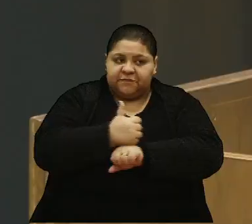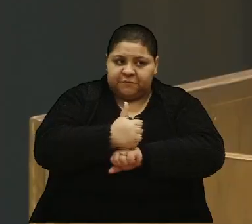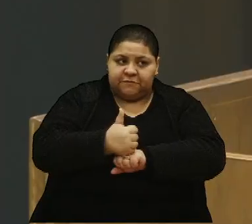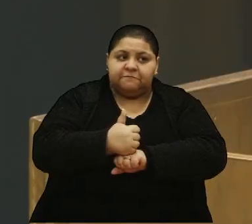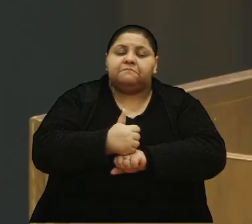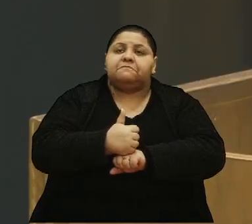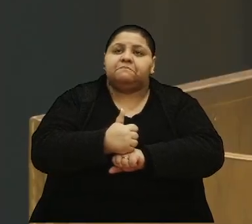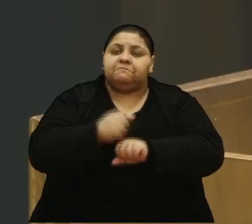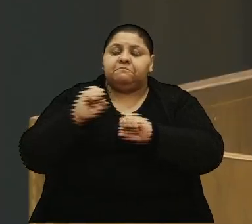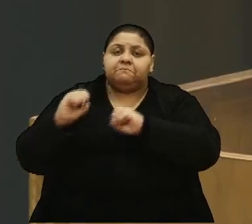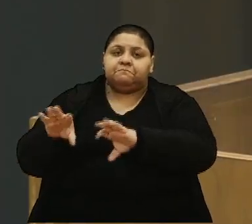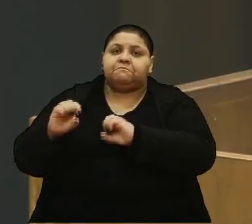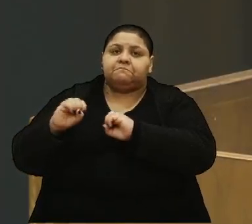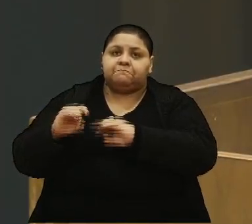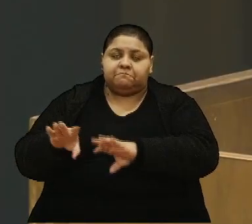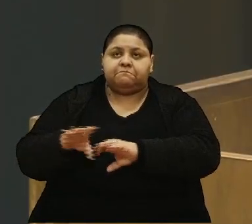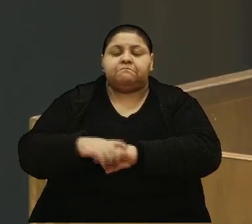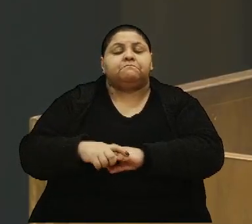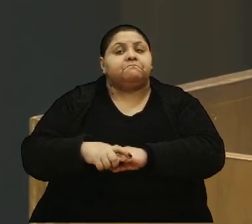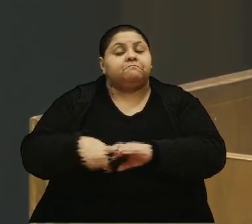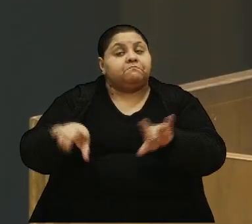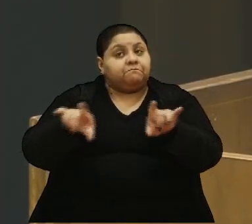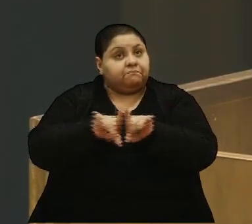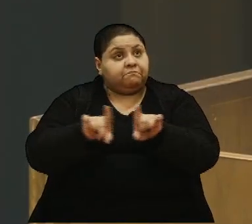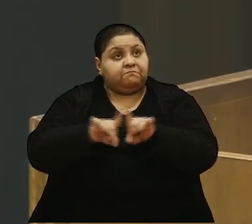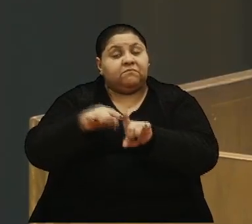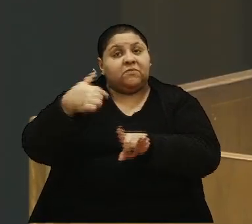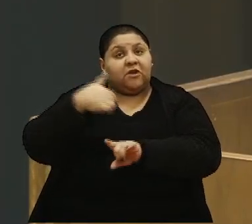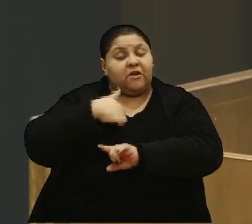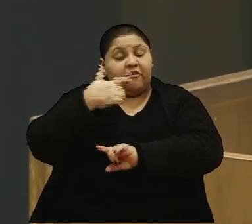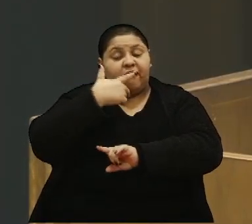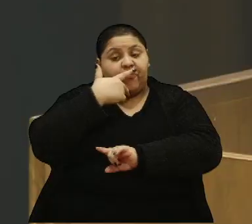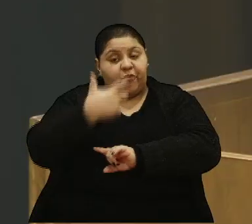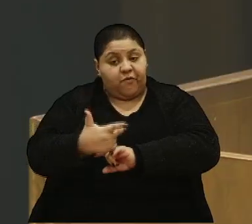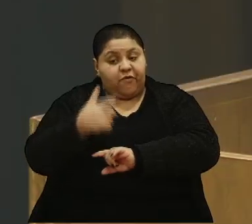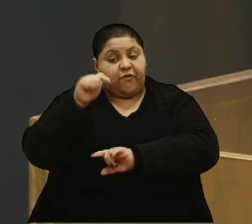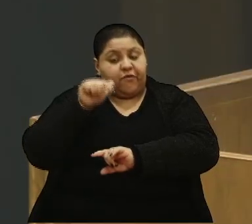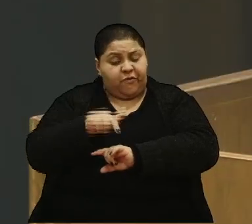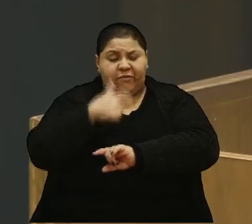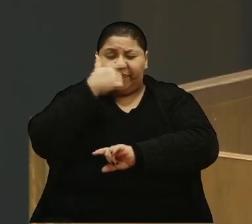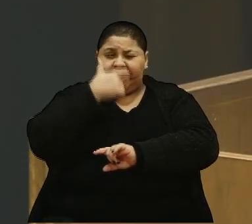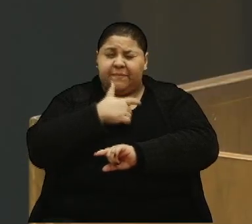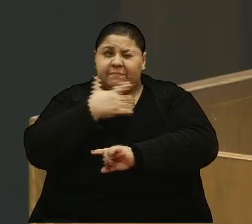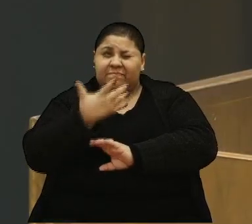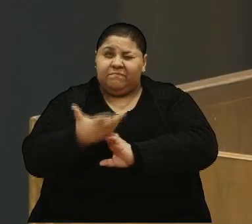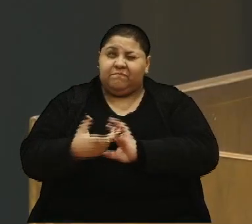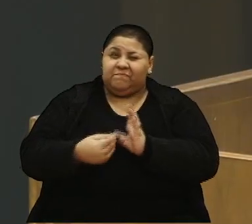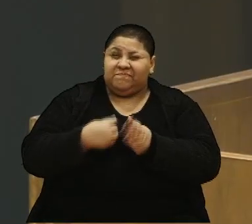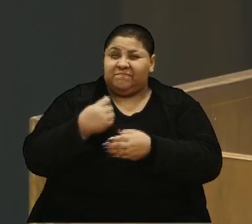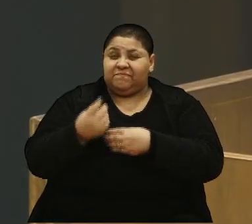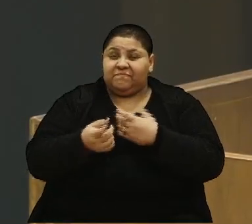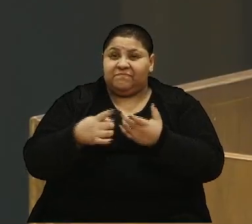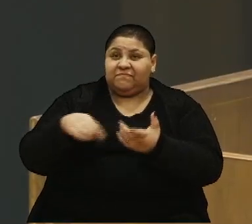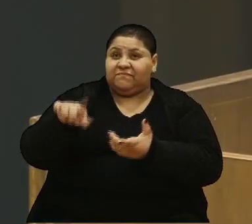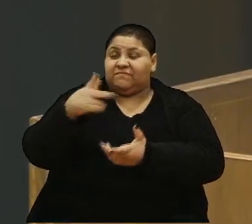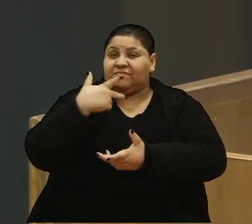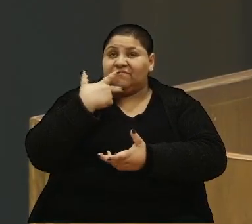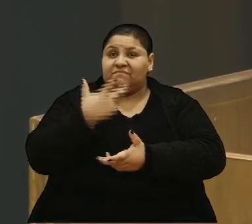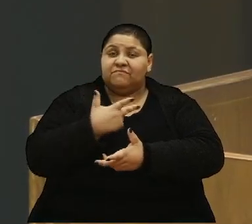da educação. Ainda, eu tenho dito, e isso parece que a gente